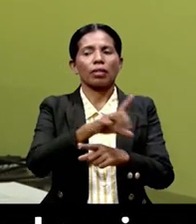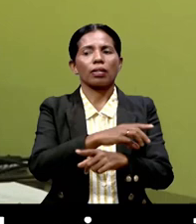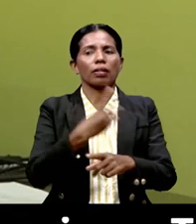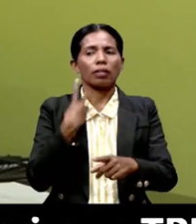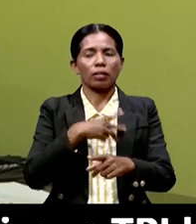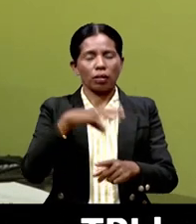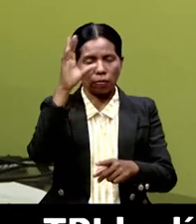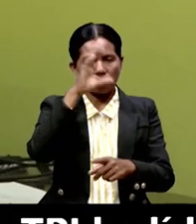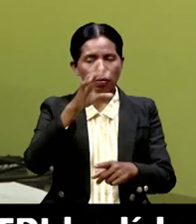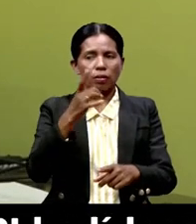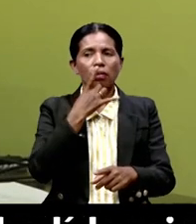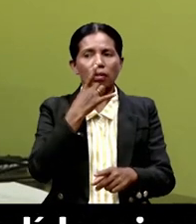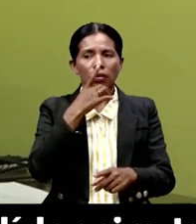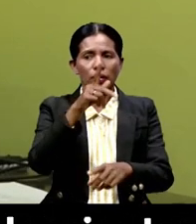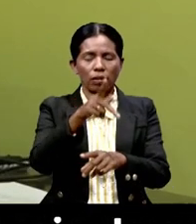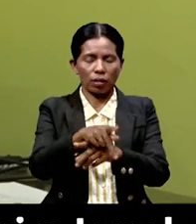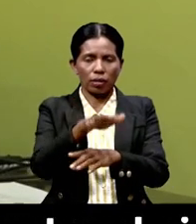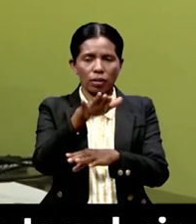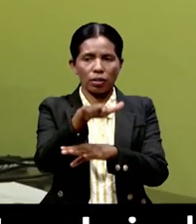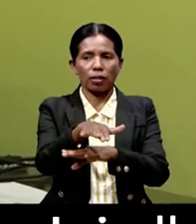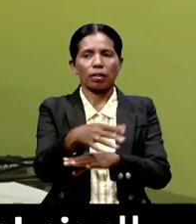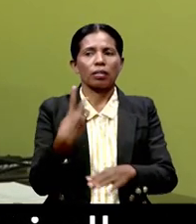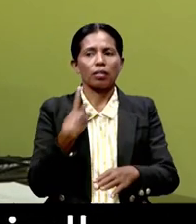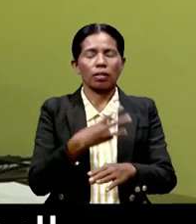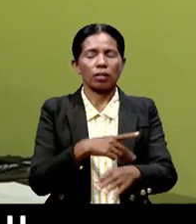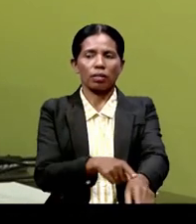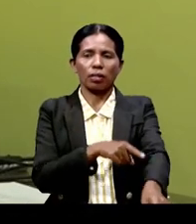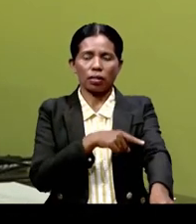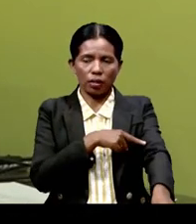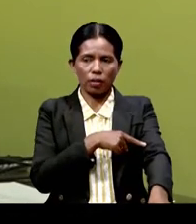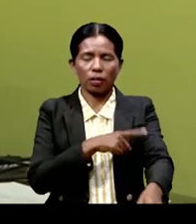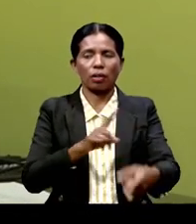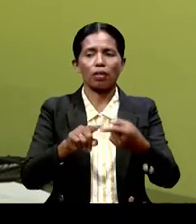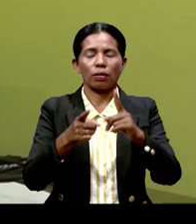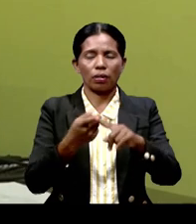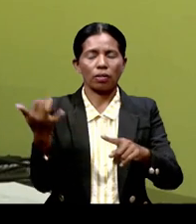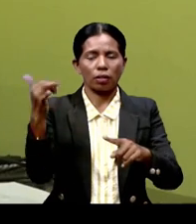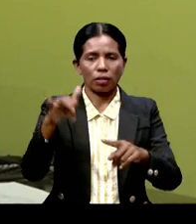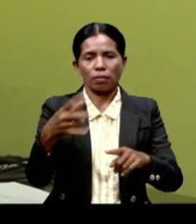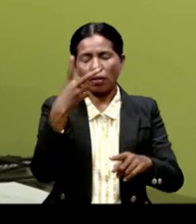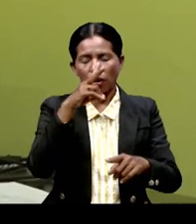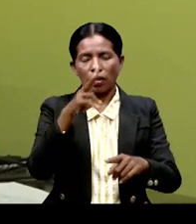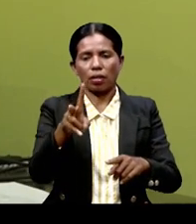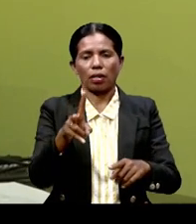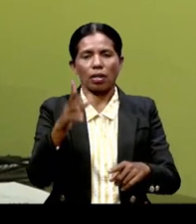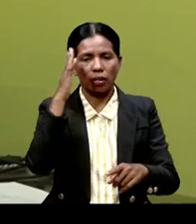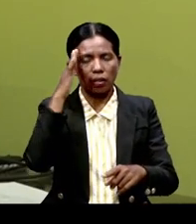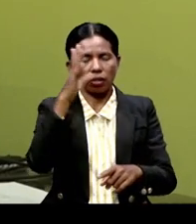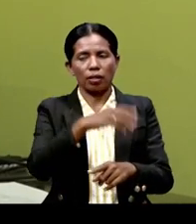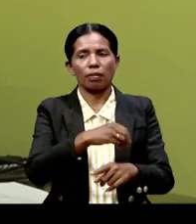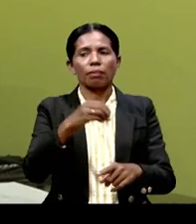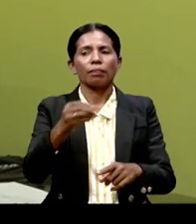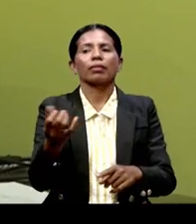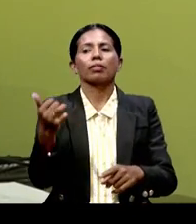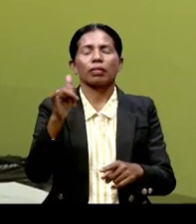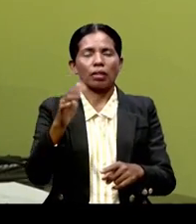ita buka tuir lá para kalanta lo krai kutuan. Nebe tse kleur, meu graças a Deus, colega sira técnico sira tumba, descobre que era de cruzamento, então se